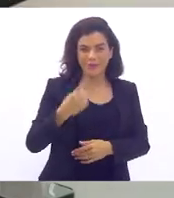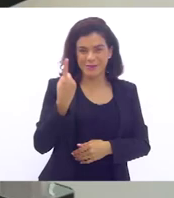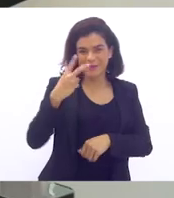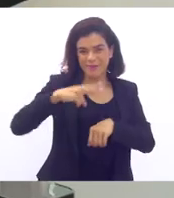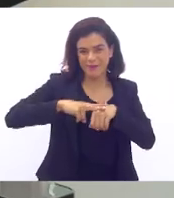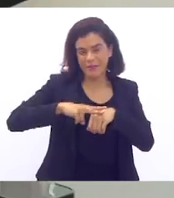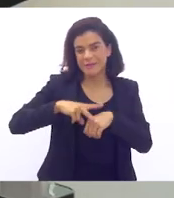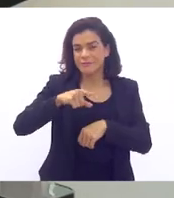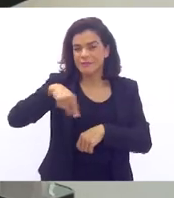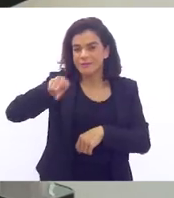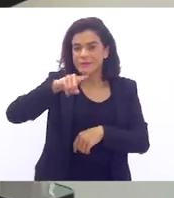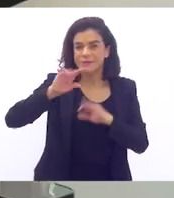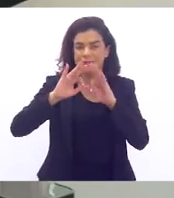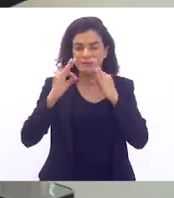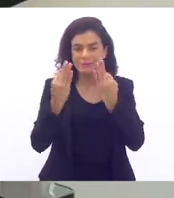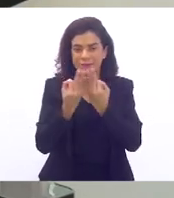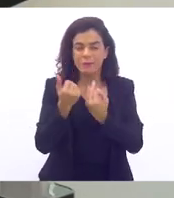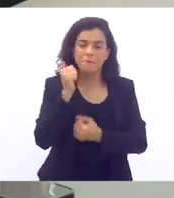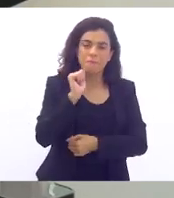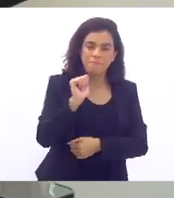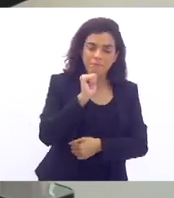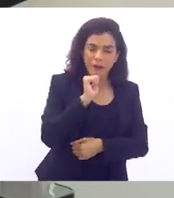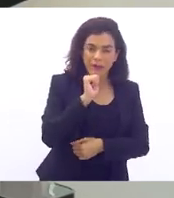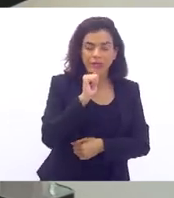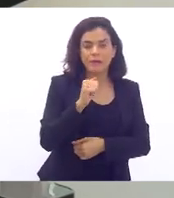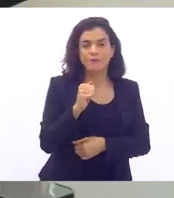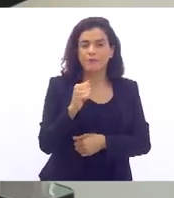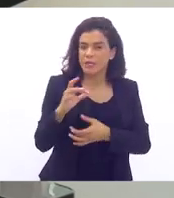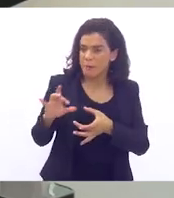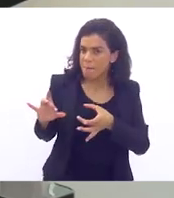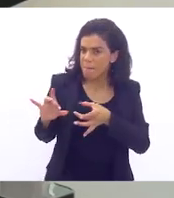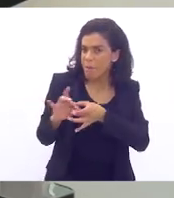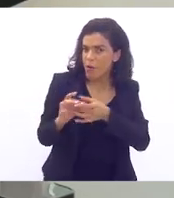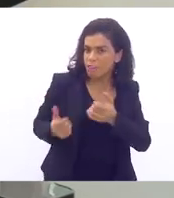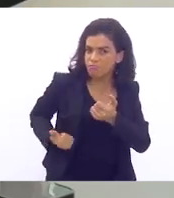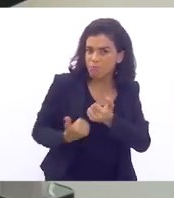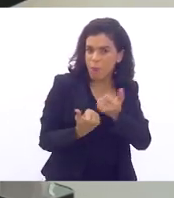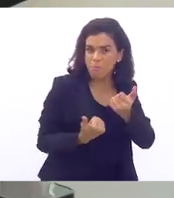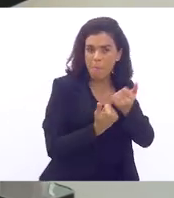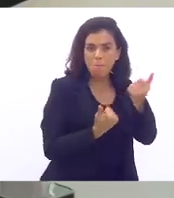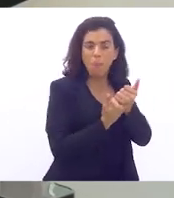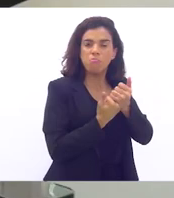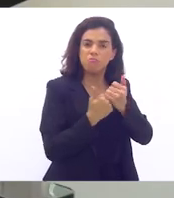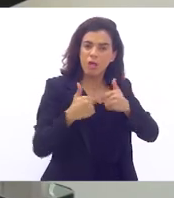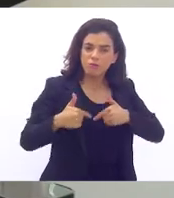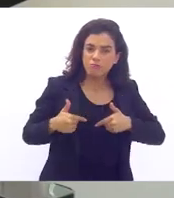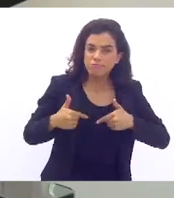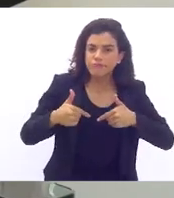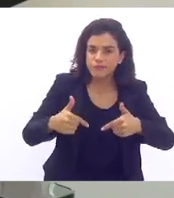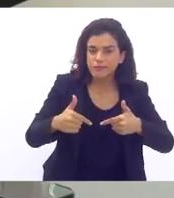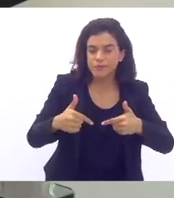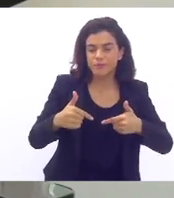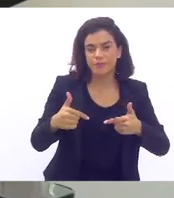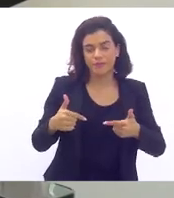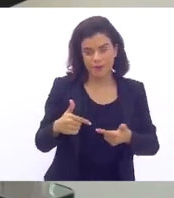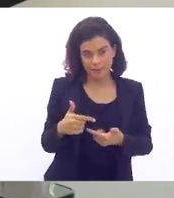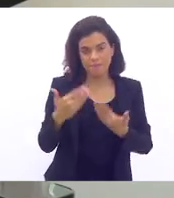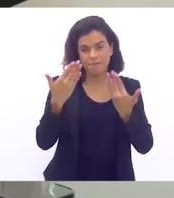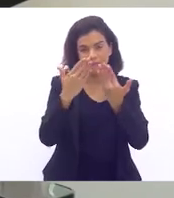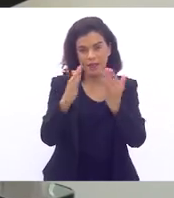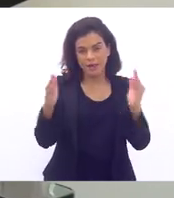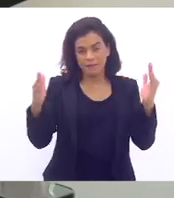mães parentes que se uniram independente do poder público para poder fazer com que isso chegasse até aqui parabéns